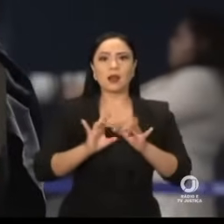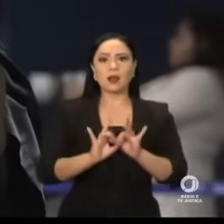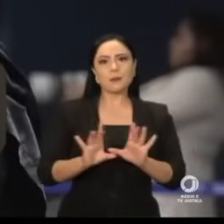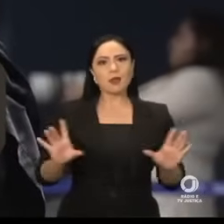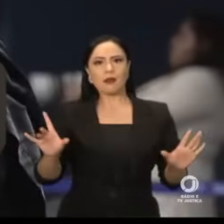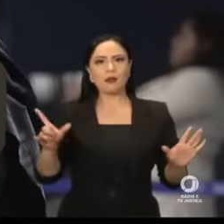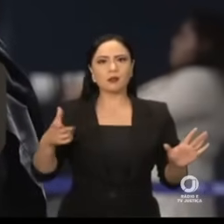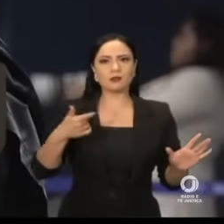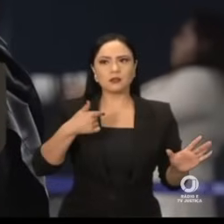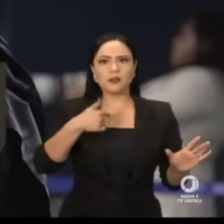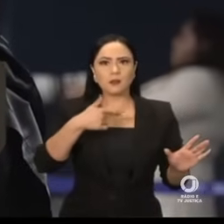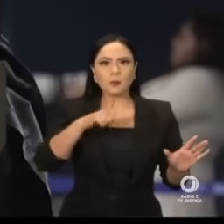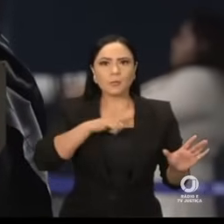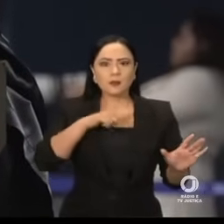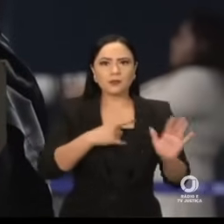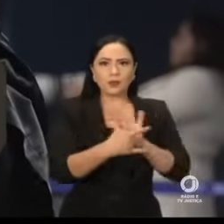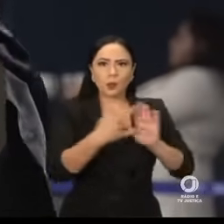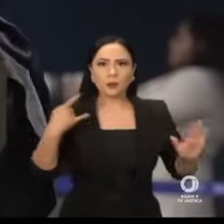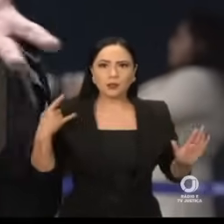registrado.